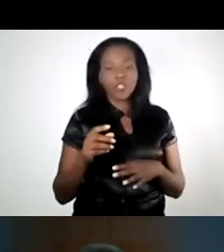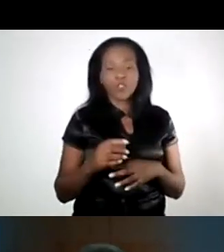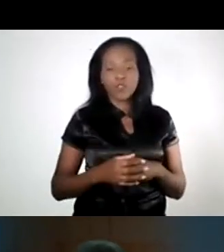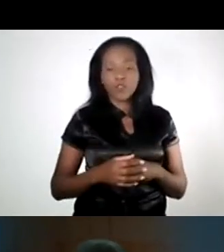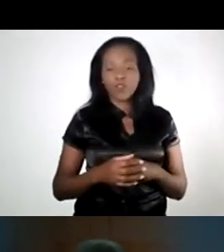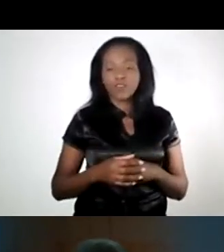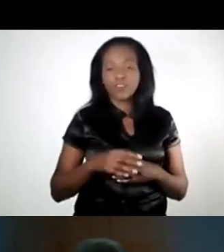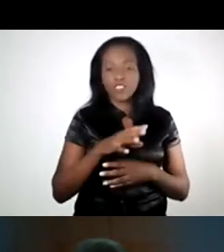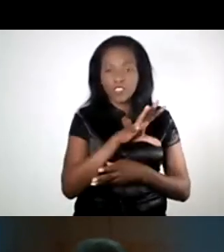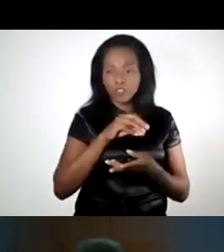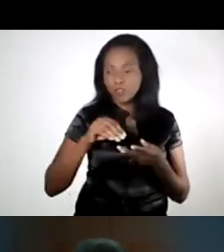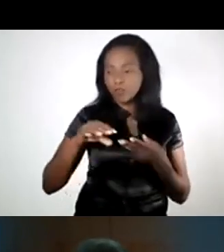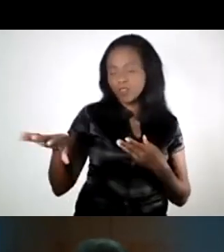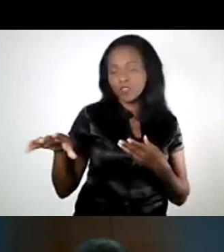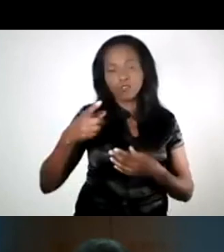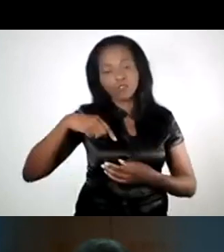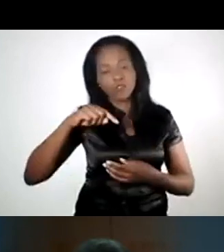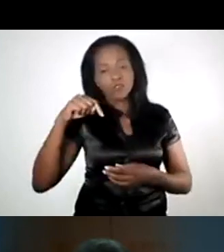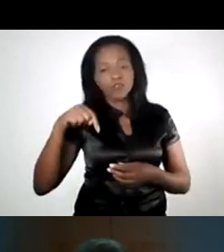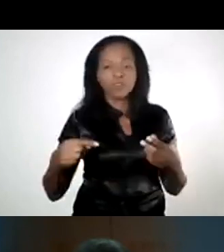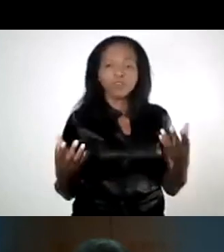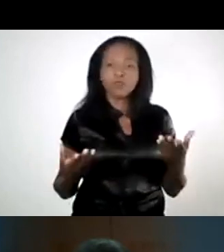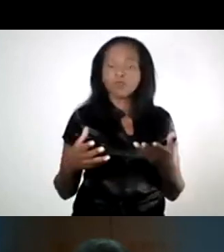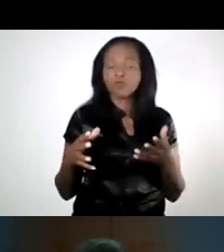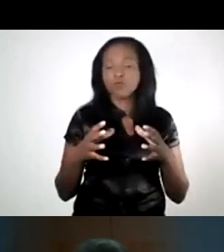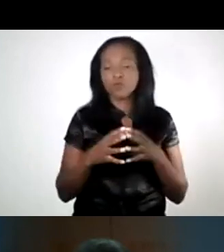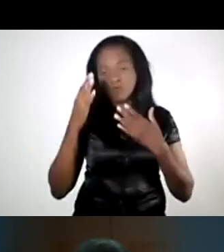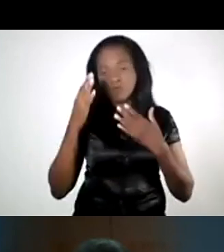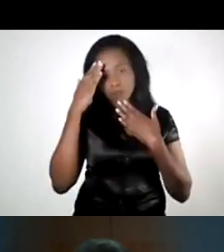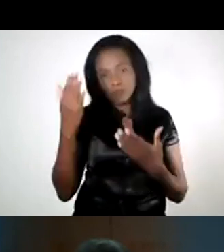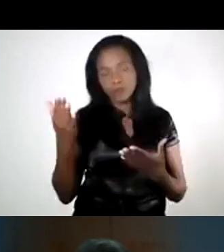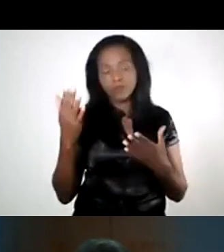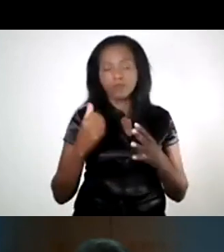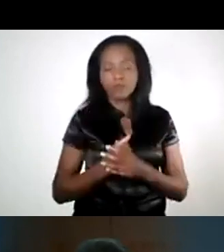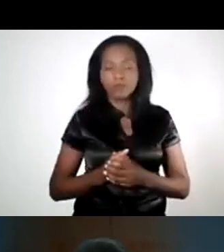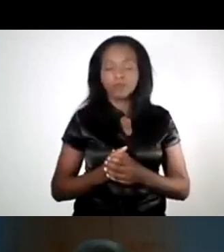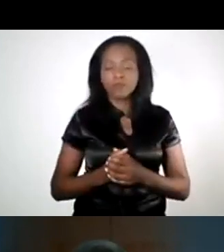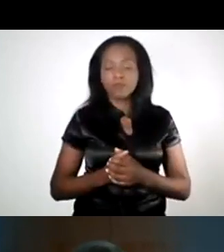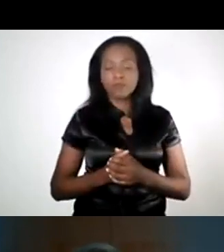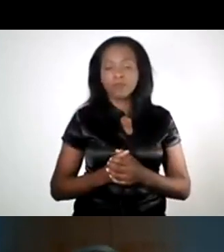mediadoras hoje do coletivo, e obrigada, agradecer de novo aí, tá bom?